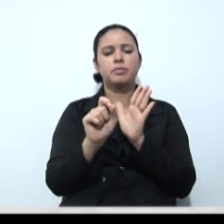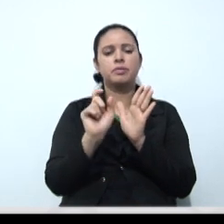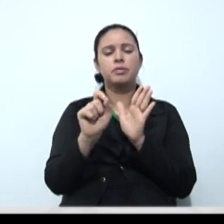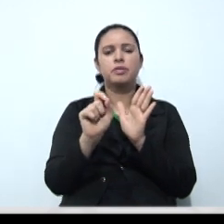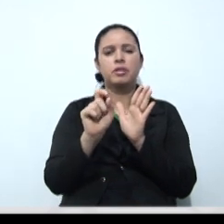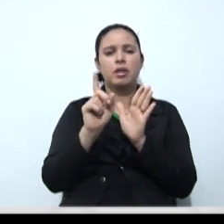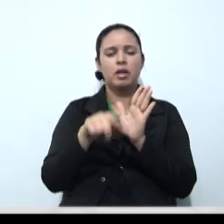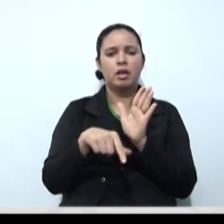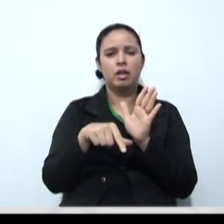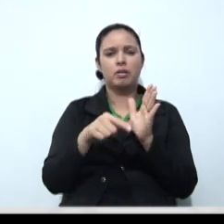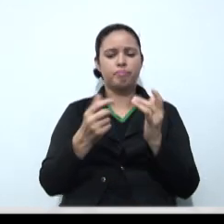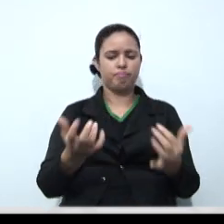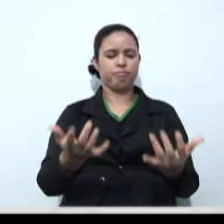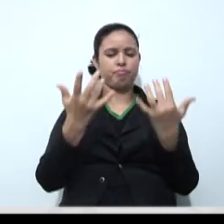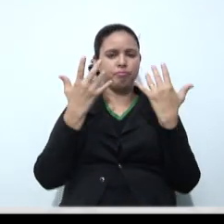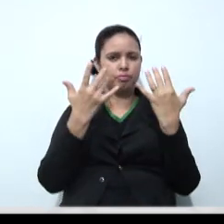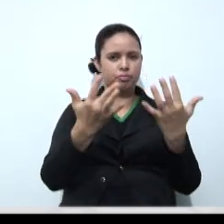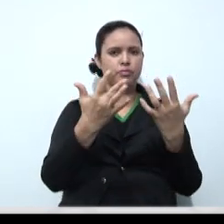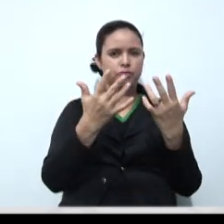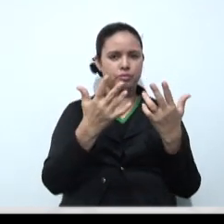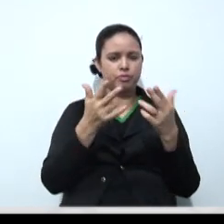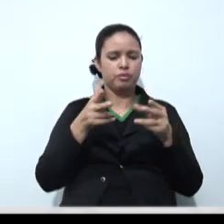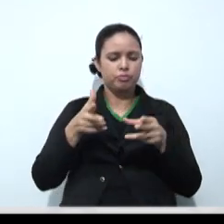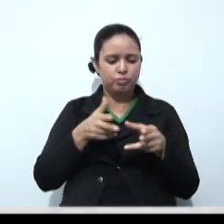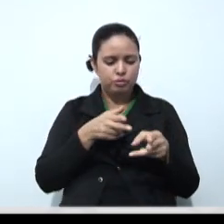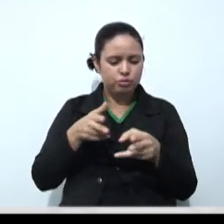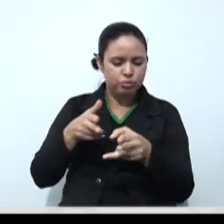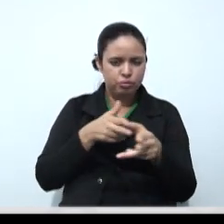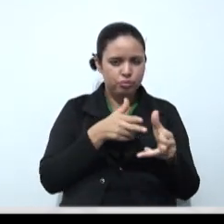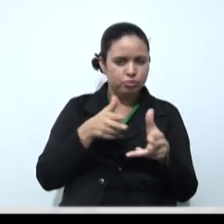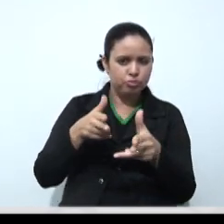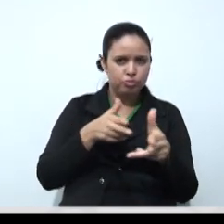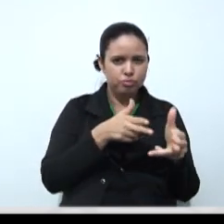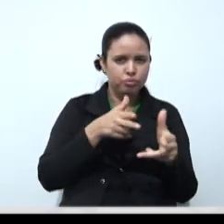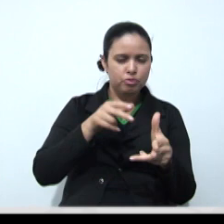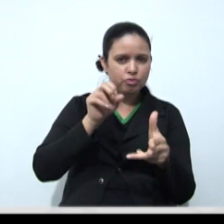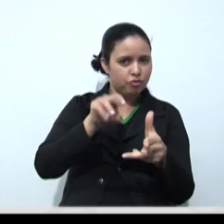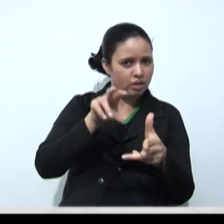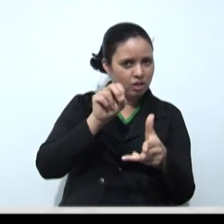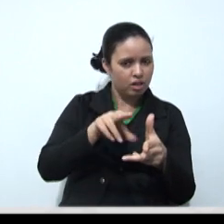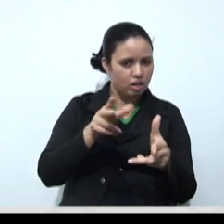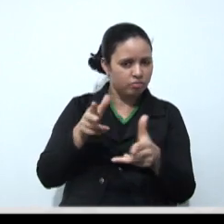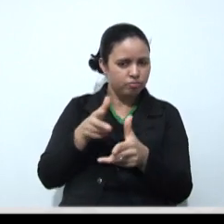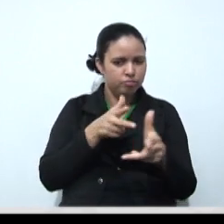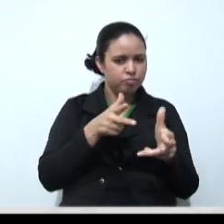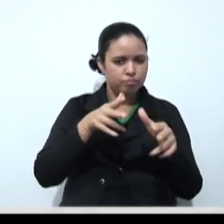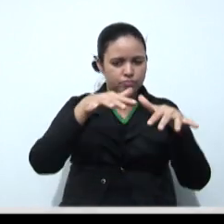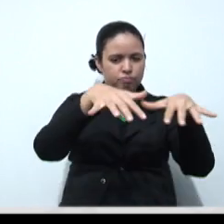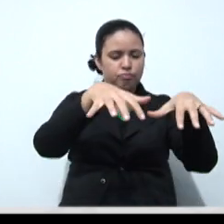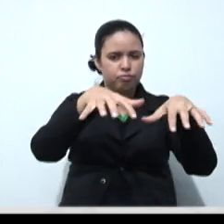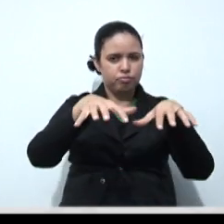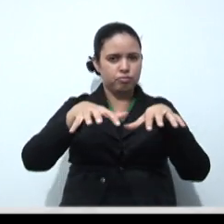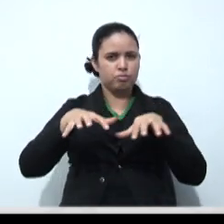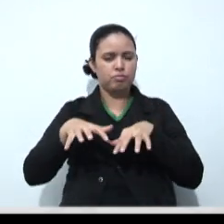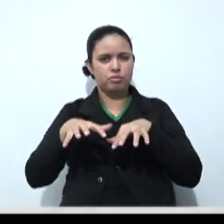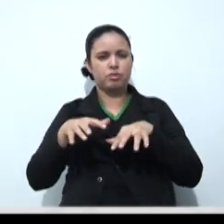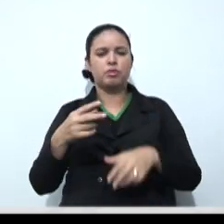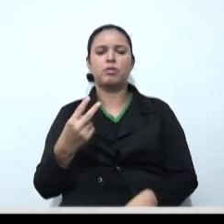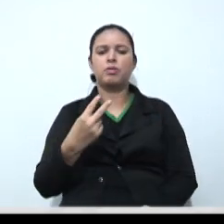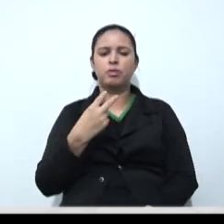de 1989. Ela regulamenta desde a pesquisa e a fabricação destes agrotóxicos até